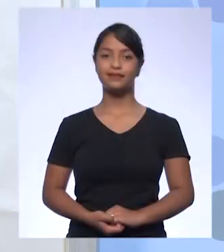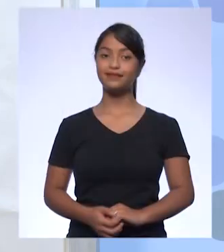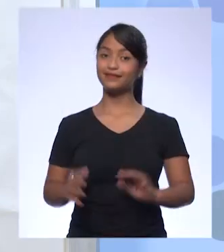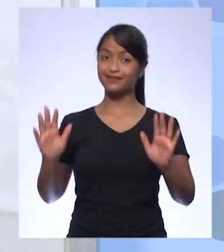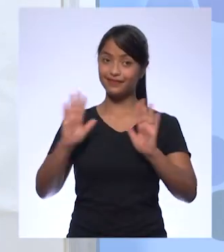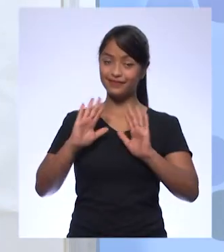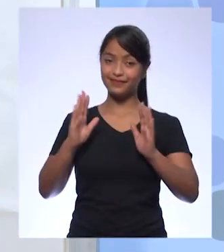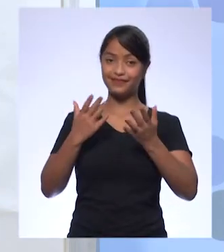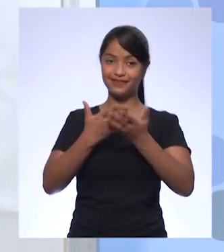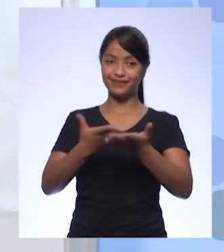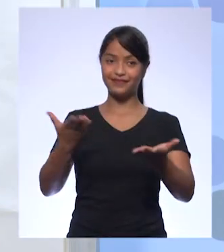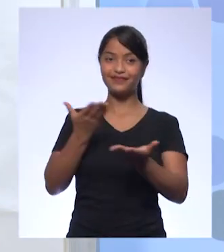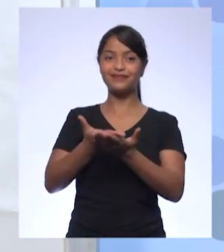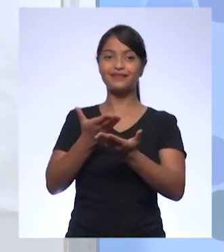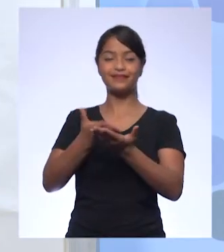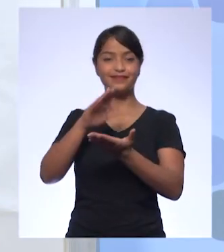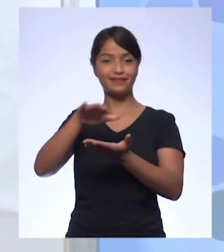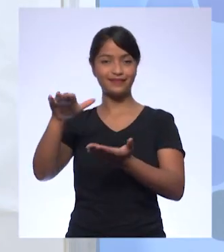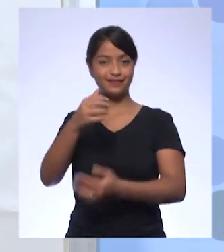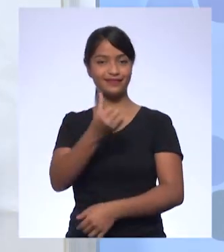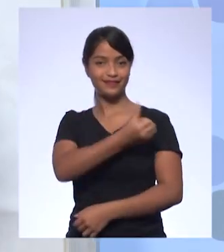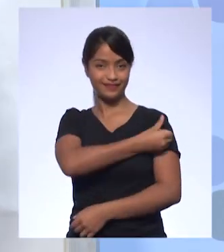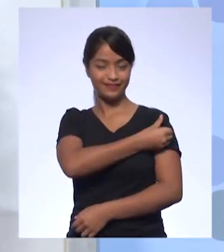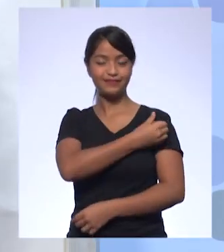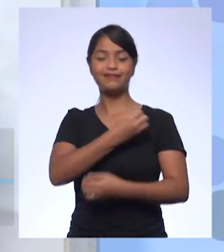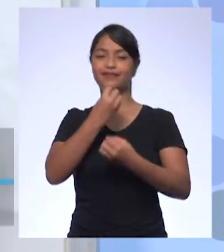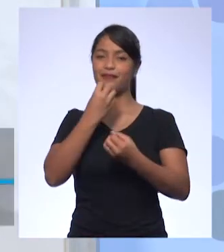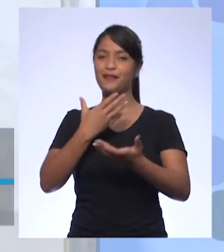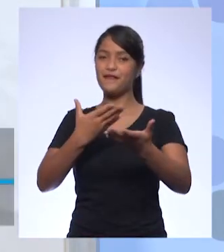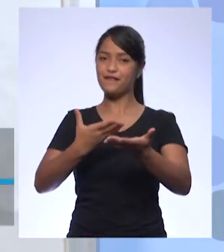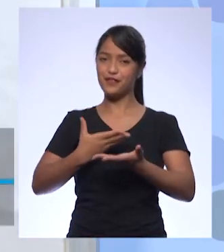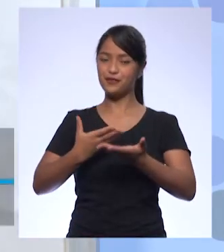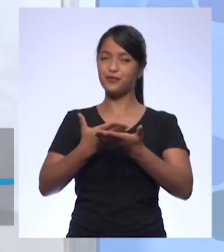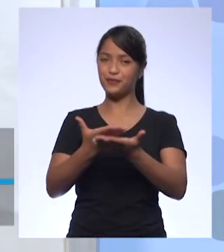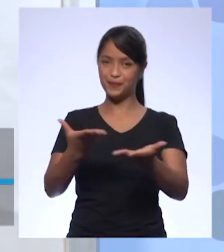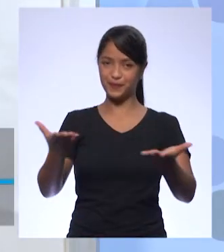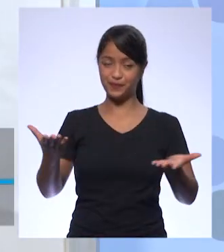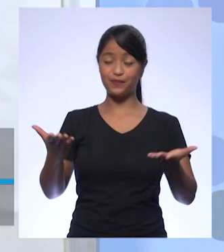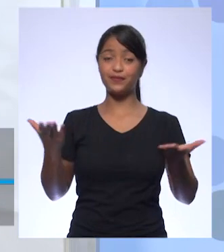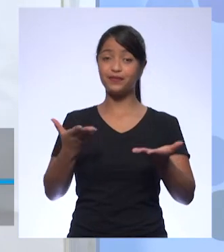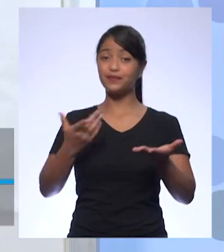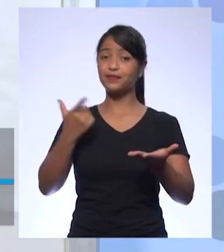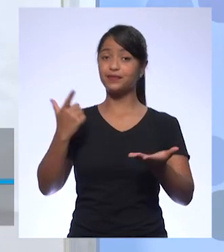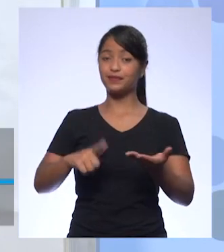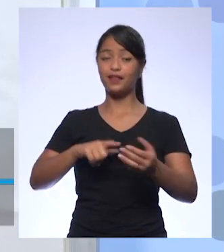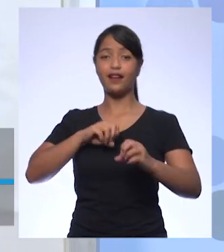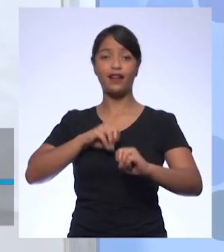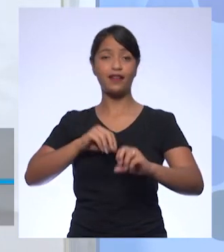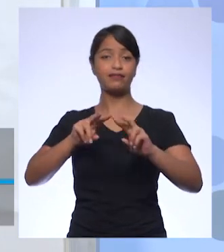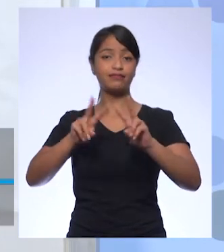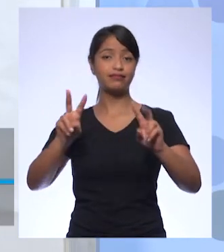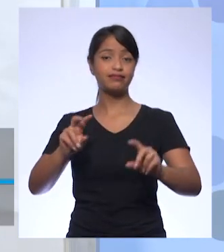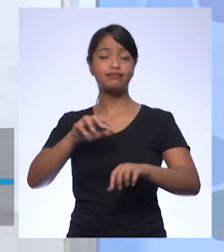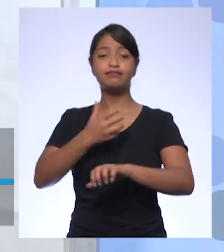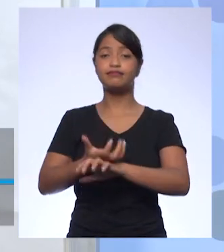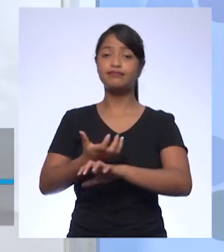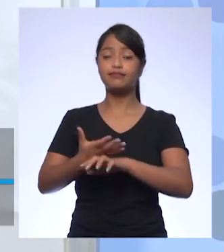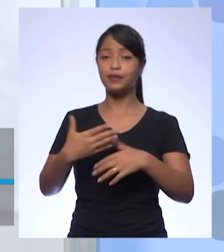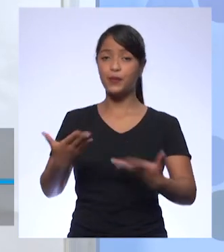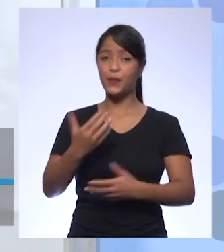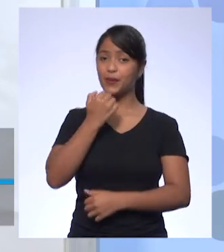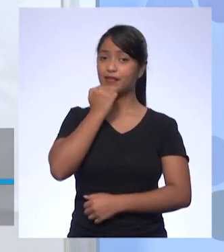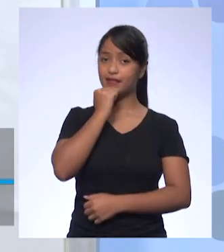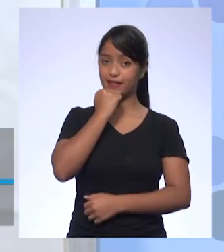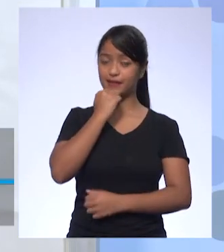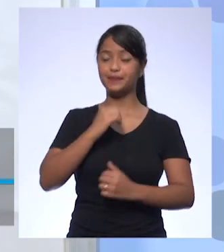Olá, meus queridos educandos do sexto ano. Sejam todos muito bem-vindos a mais uma aula de ciências. Quero dar também as boas-vindas